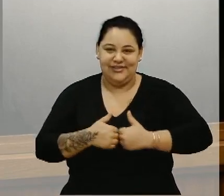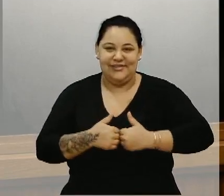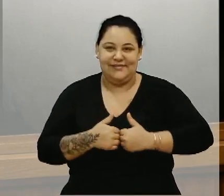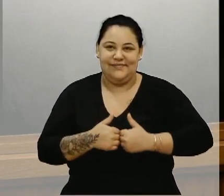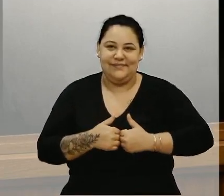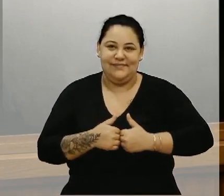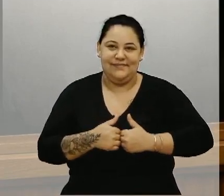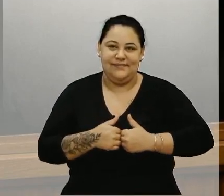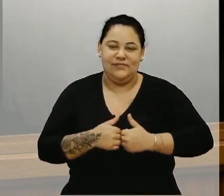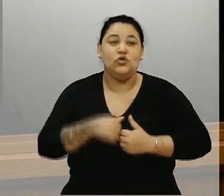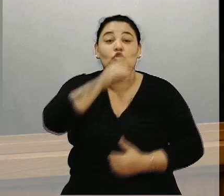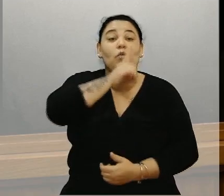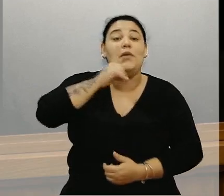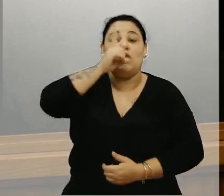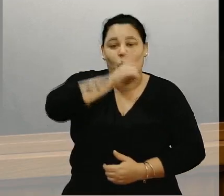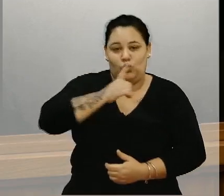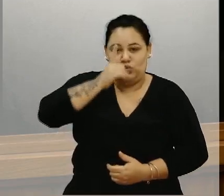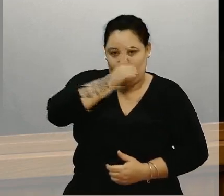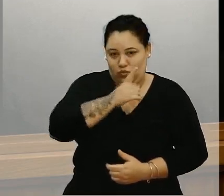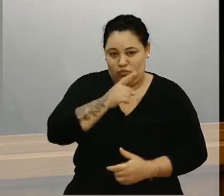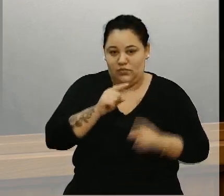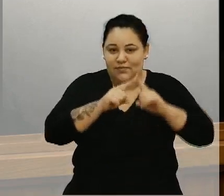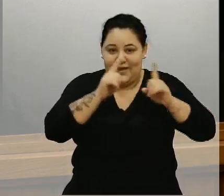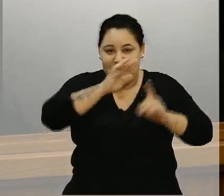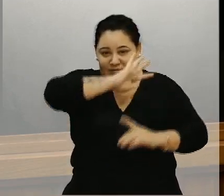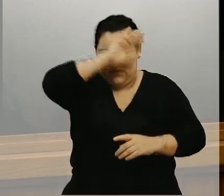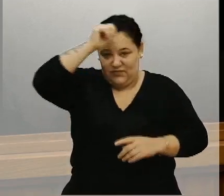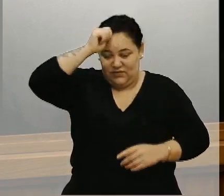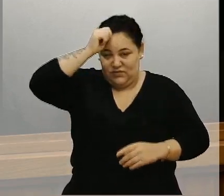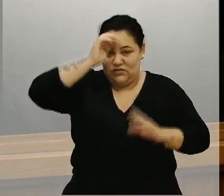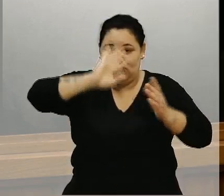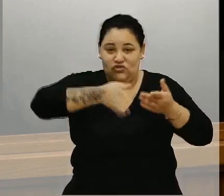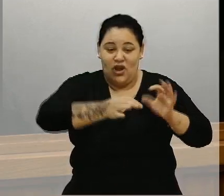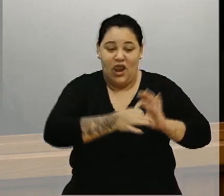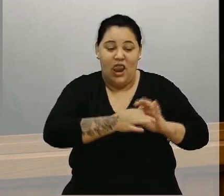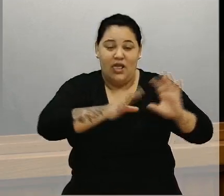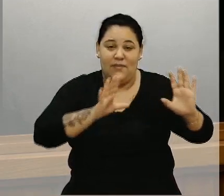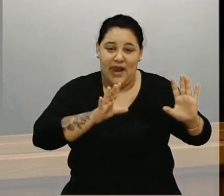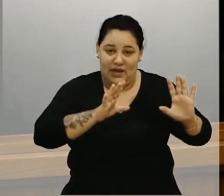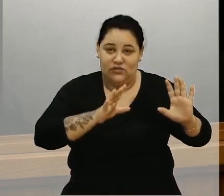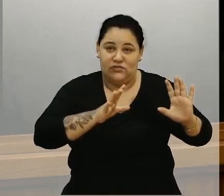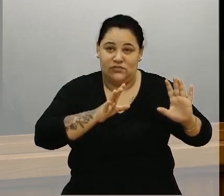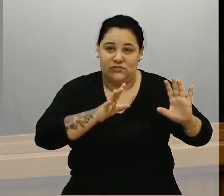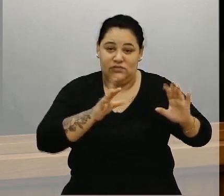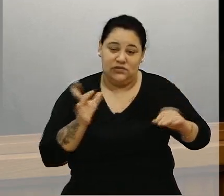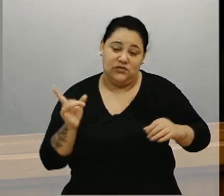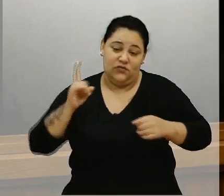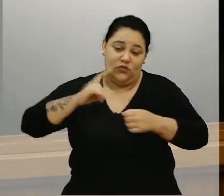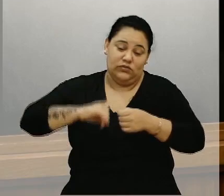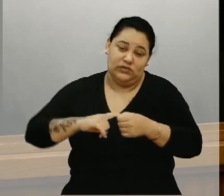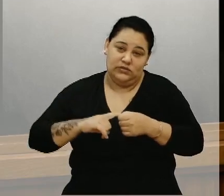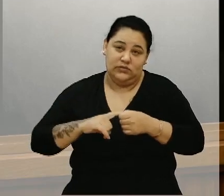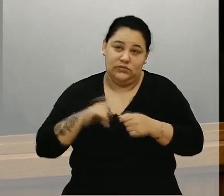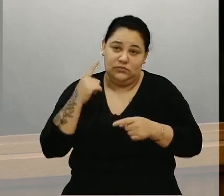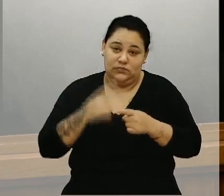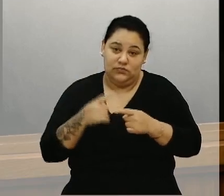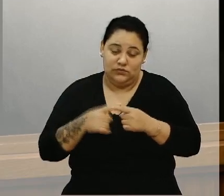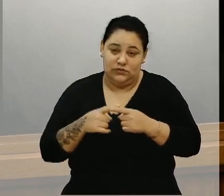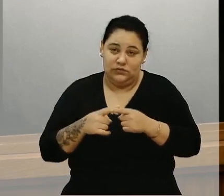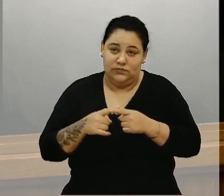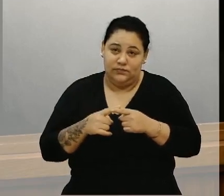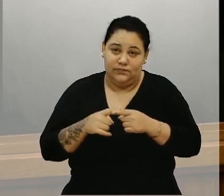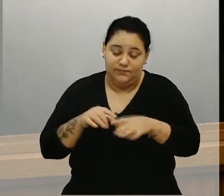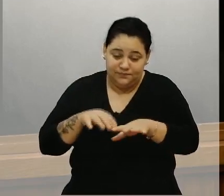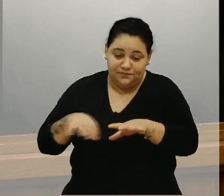mas foi no domingo. Mas a prefeitura já tinha autorizado que eles voltassem, porque era o pessoal ali em